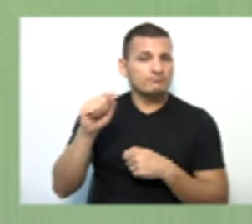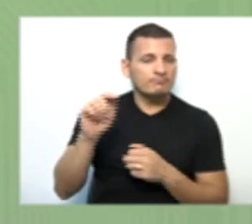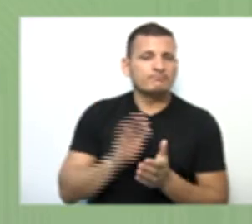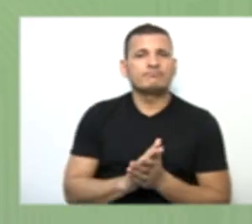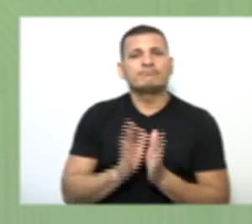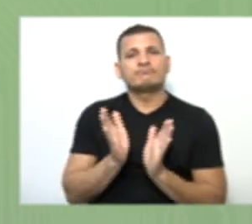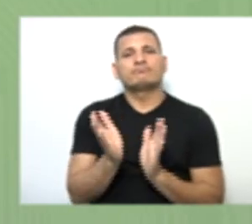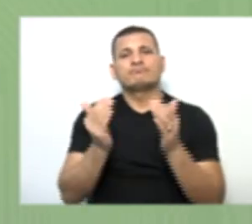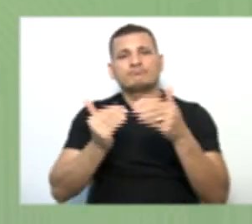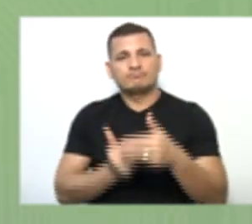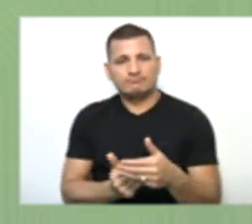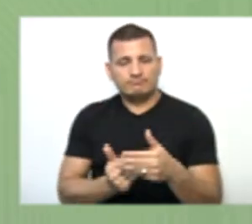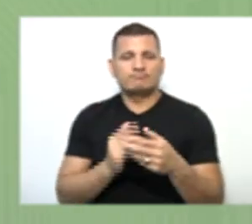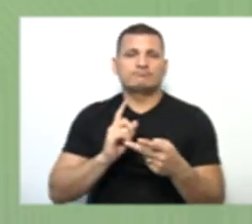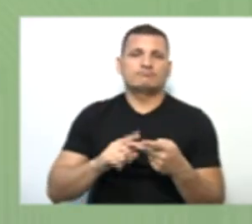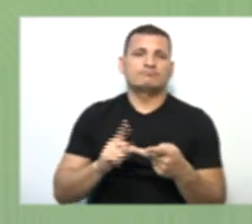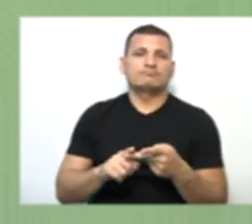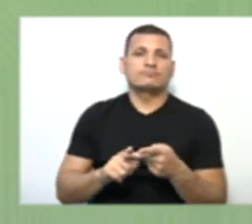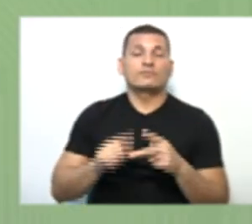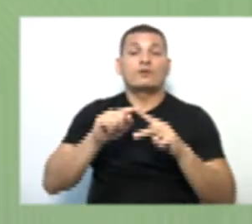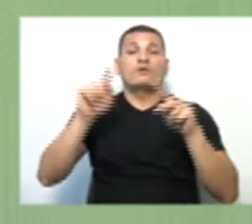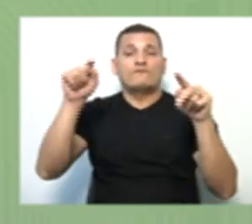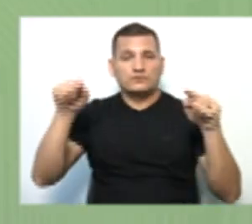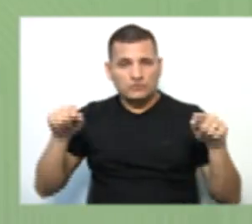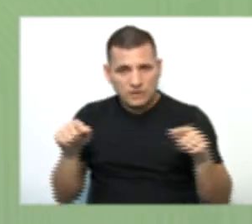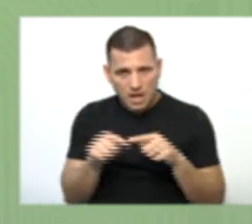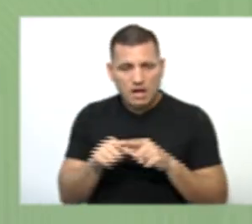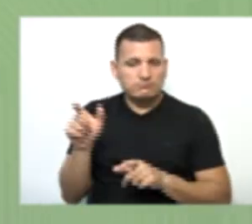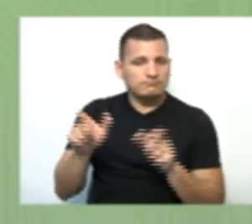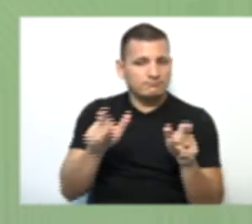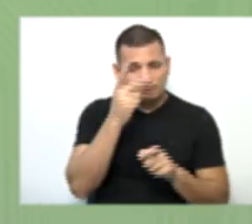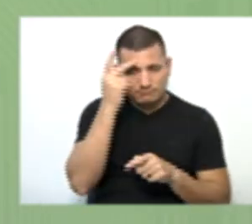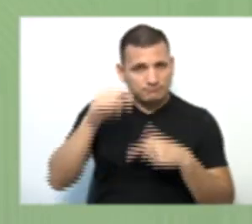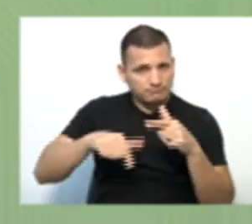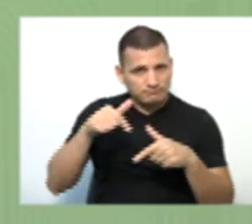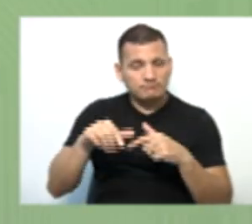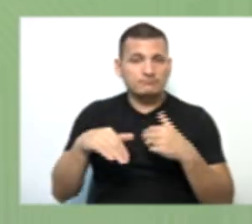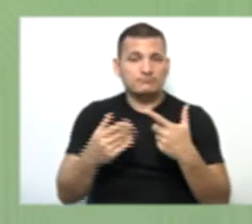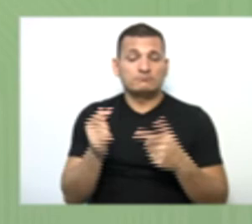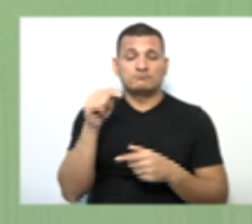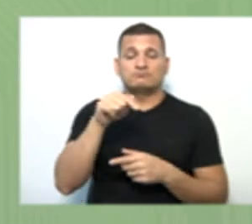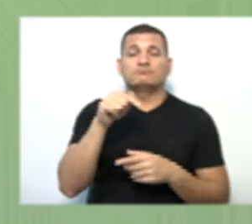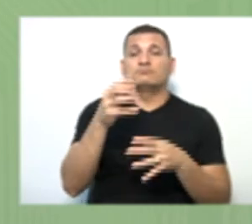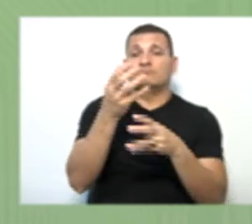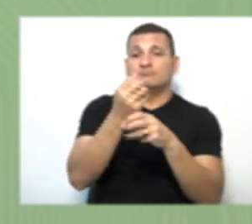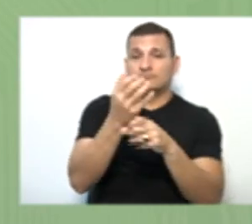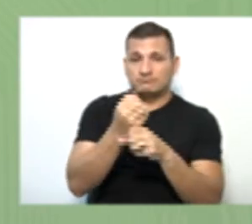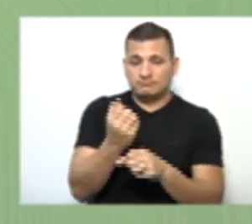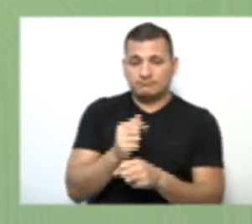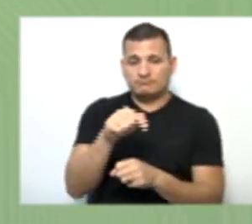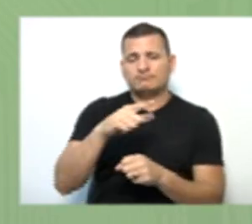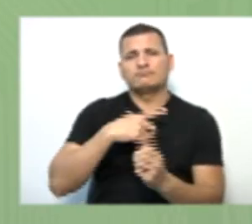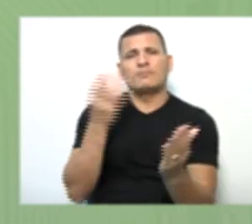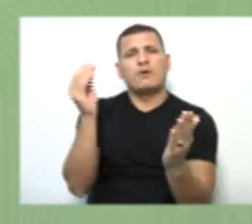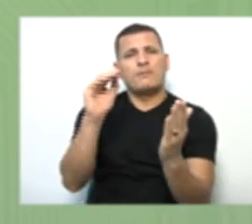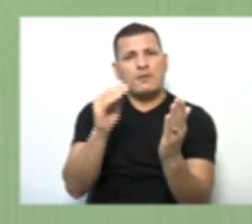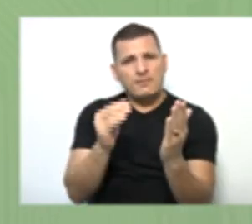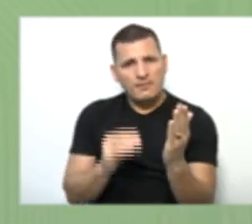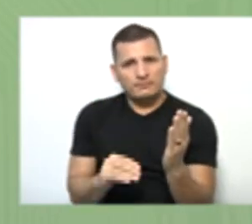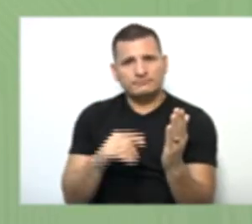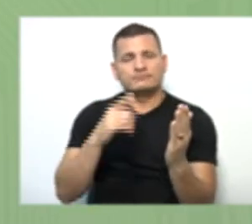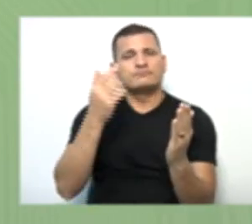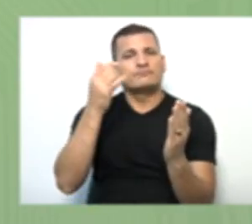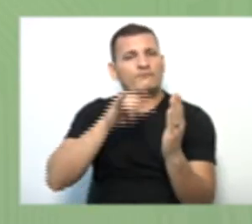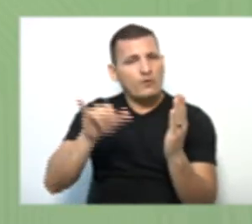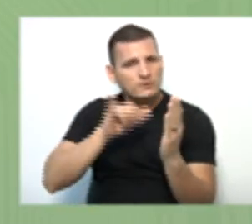embalagens, eu precisei de funcionários. Bom, com isso, a contabilidade fornece todas essas informações.